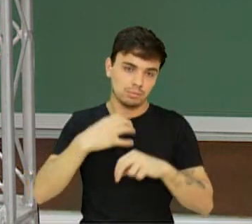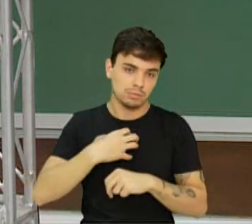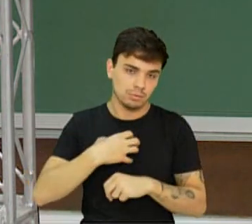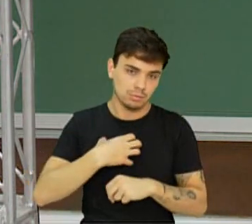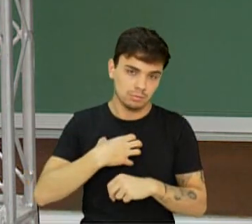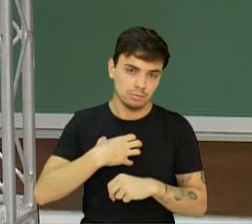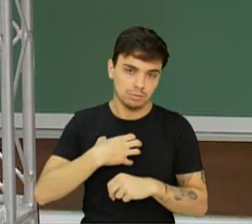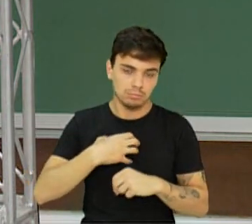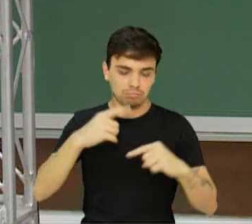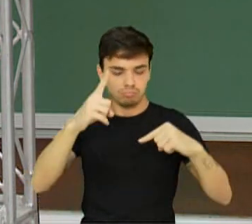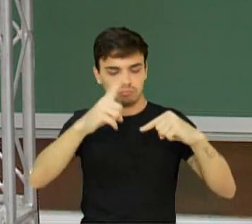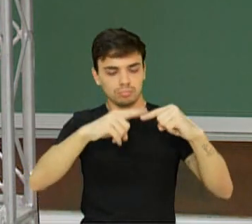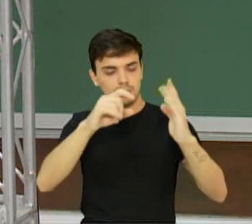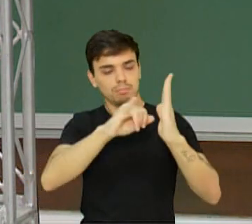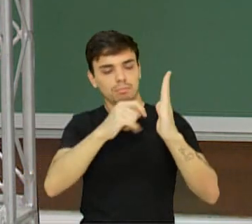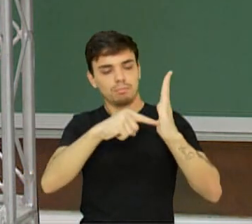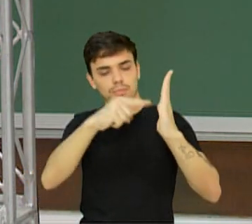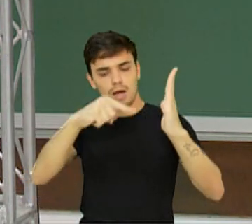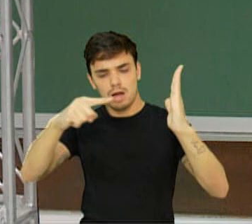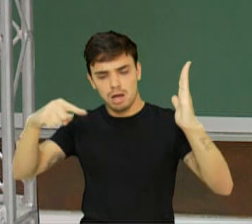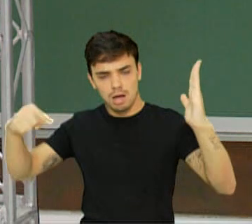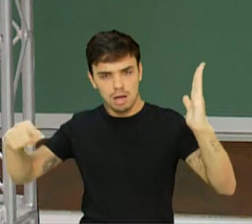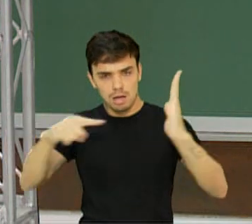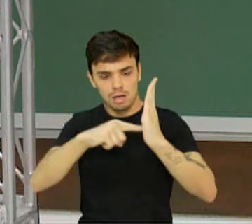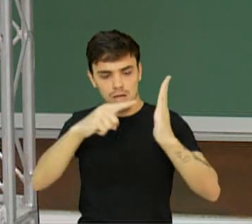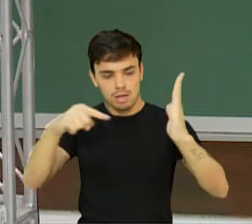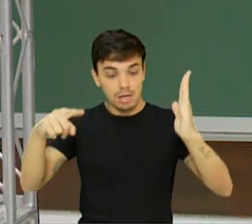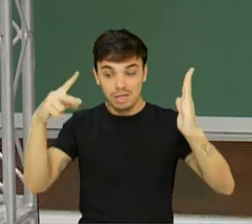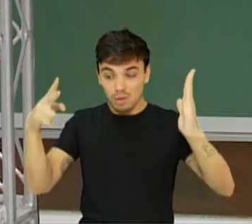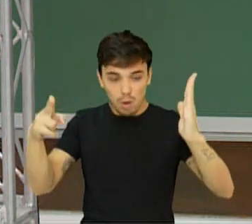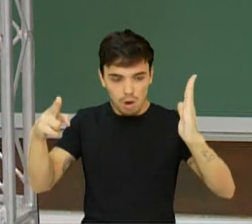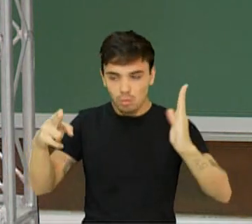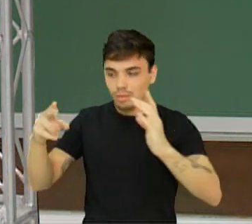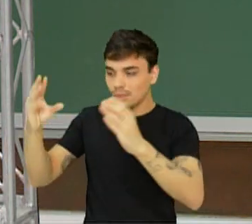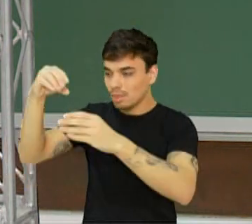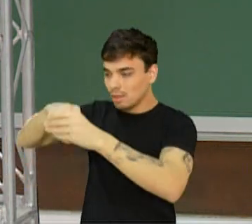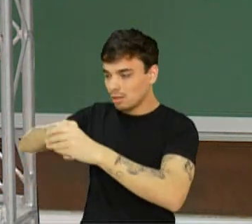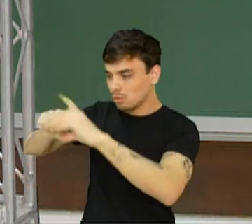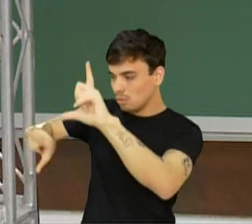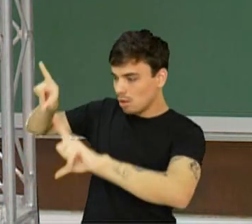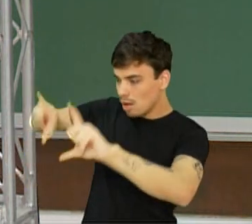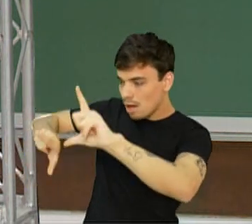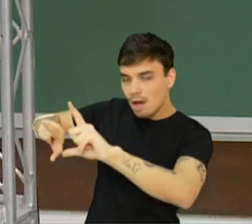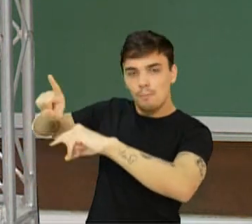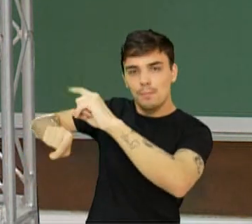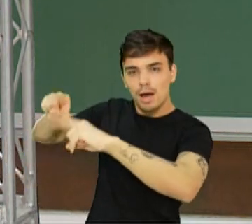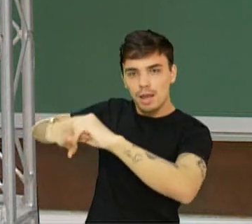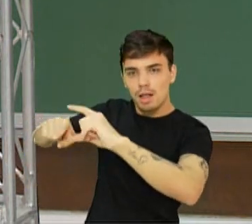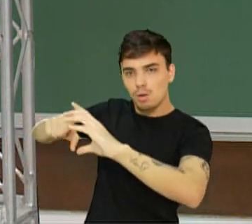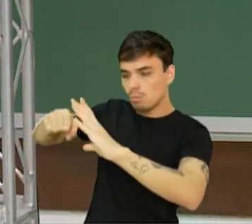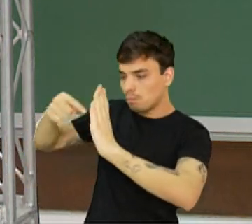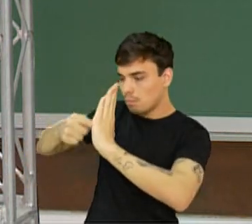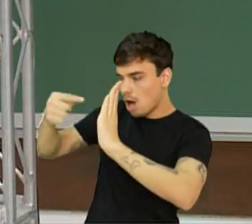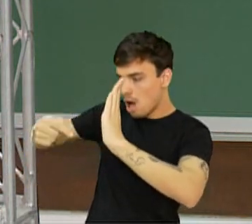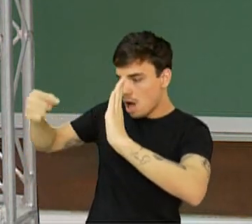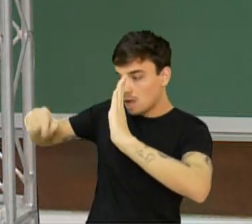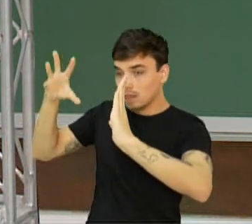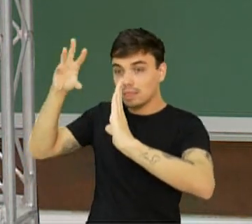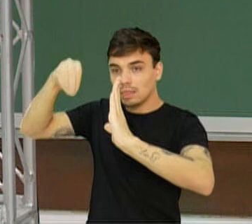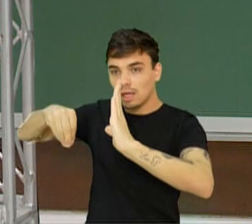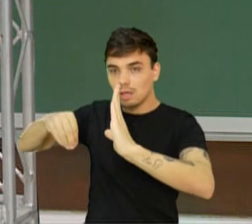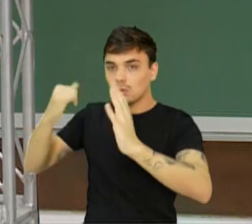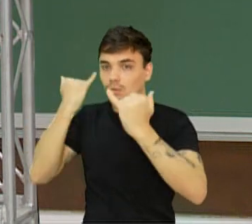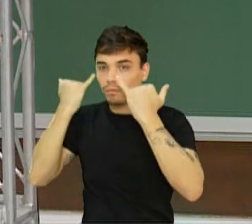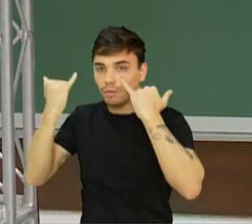vai reproduzir a mesma onda dentro do aparelho. Ao reproduzir a mesma onda dentro do aparelho com a informação,